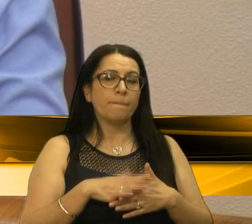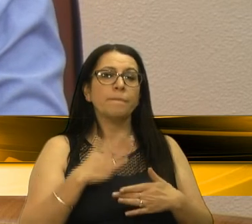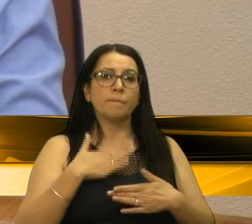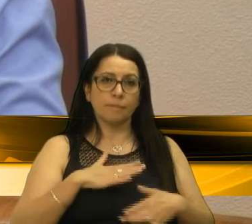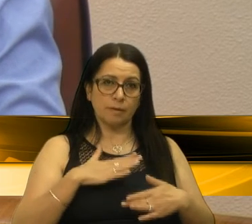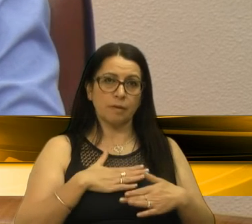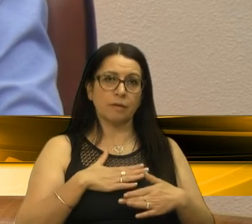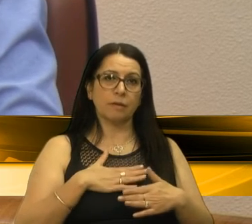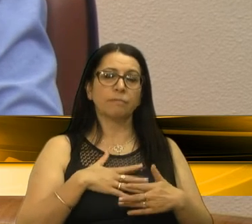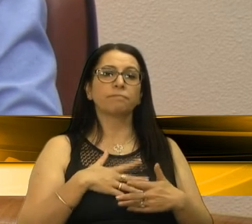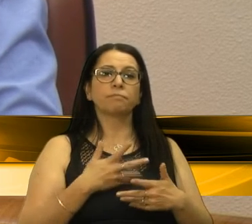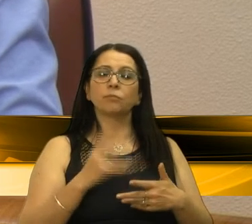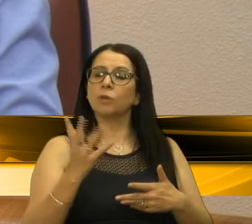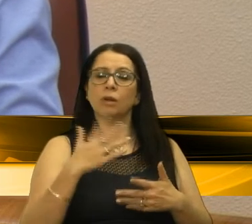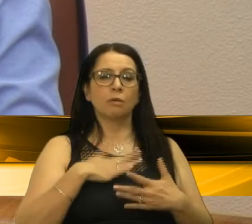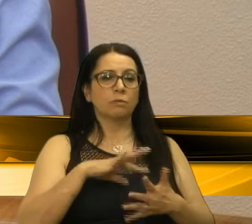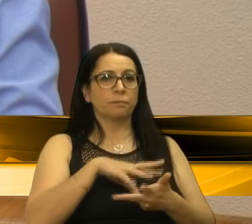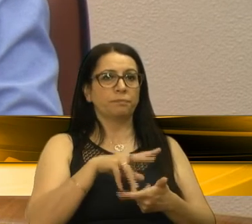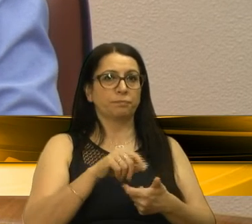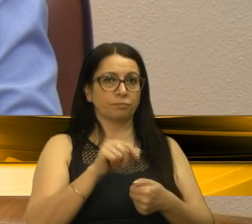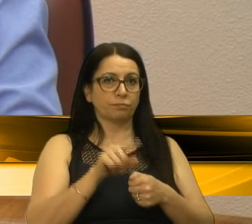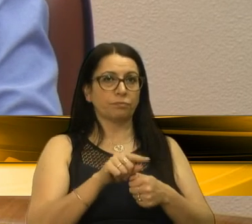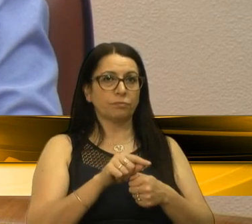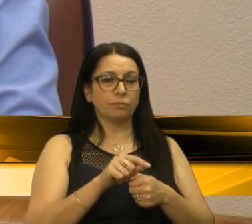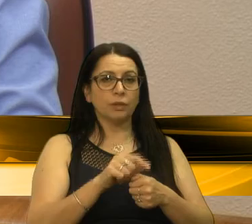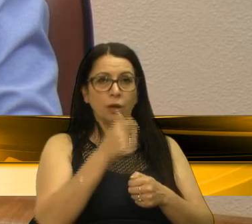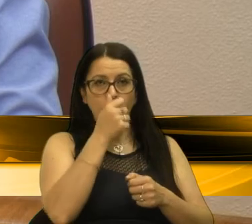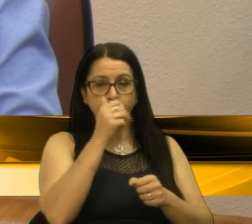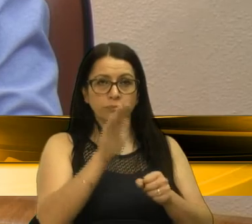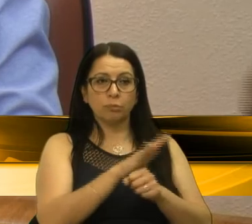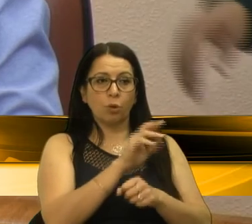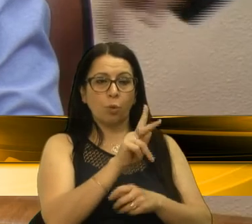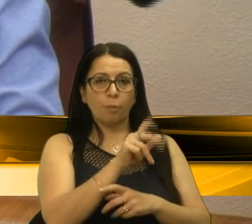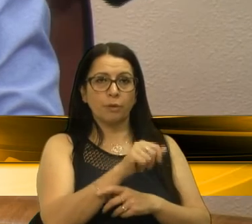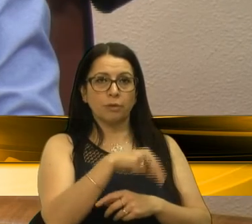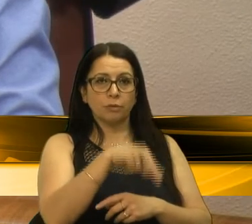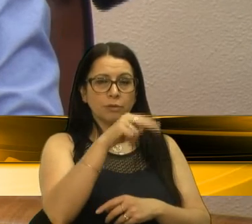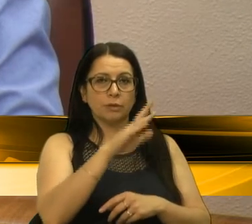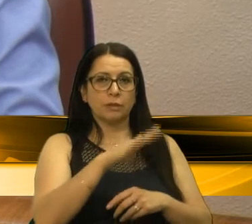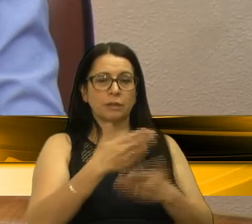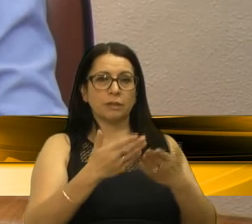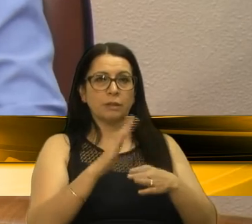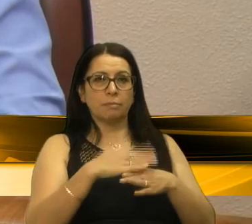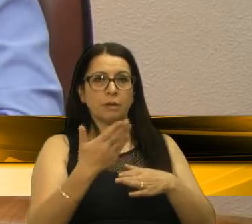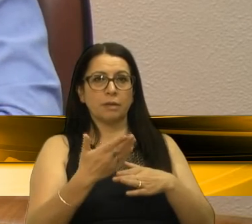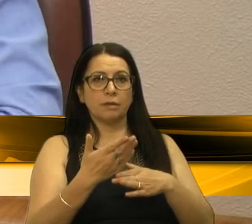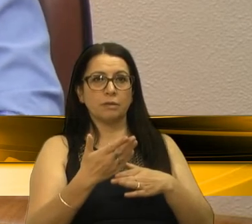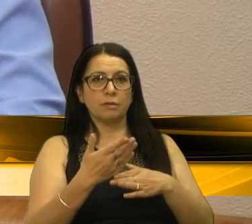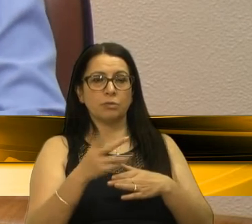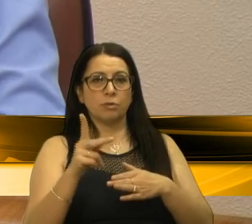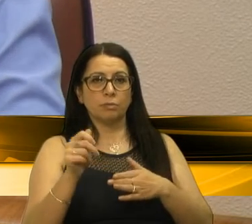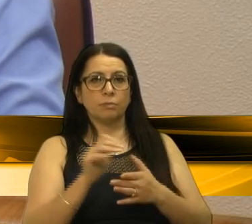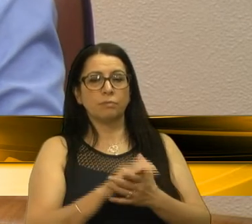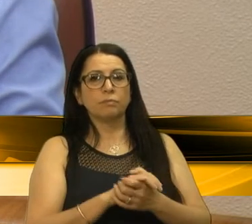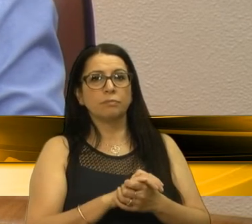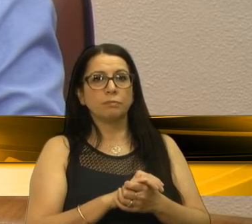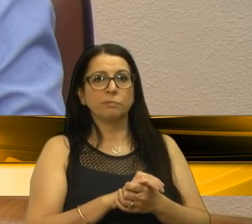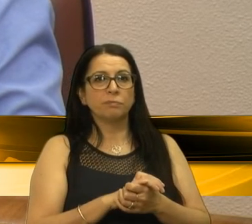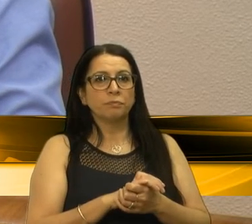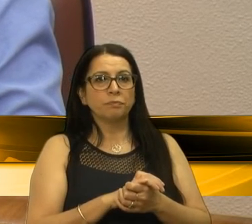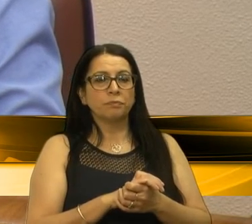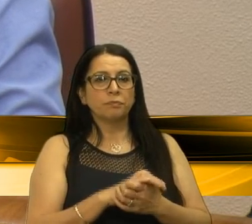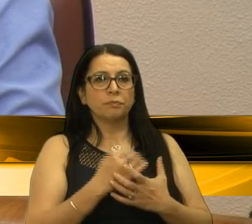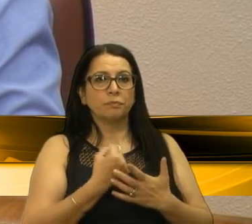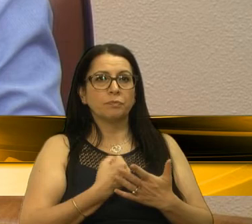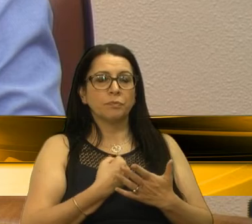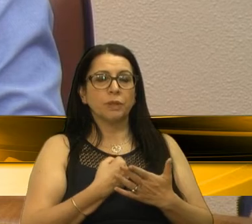do mundo que há picos de lotação no serviço, UPA Zona Norte atende mais do que atendia o Postão, com